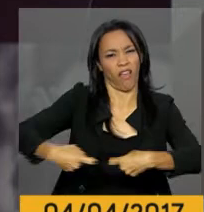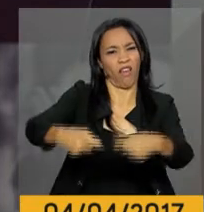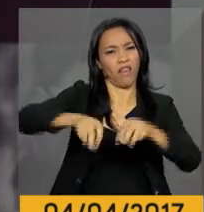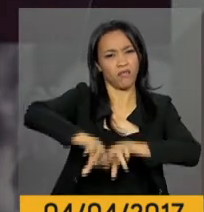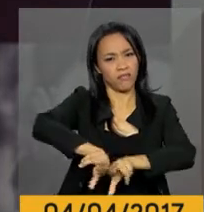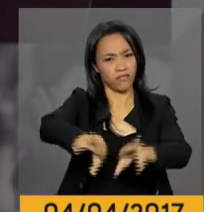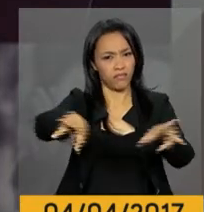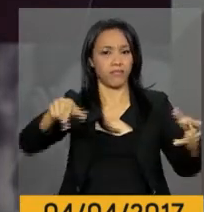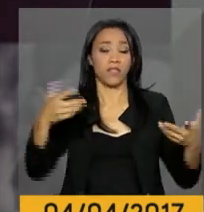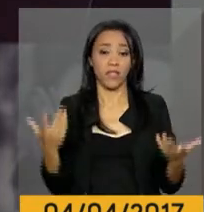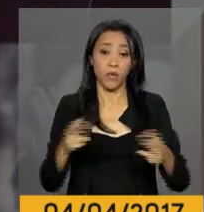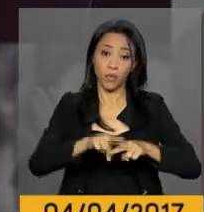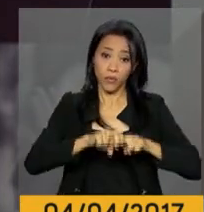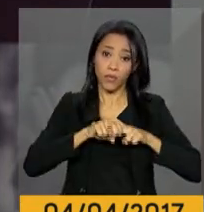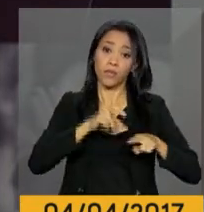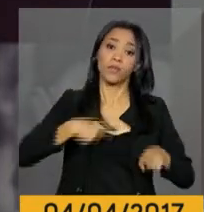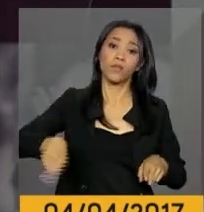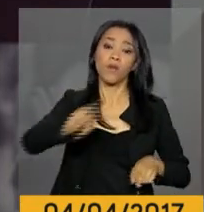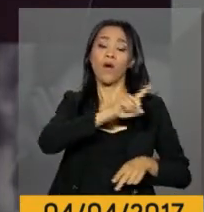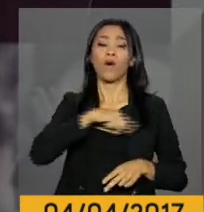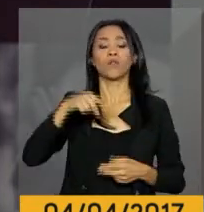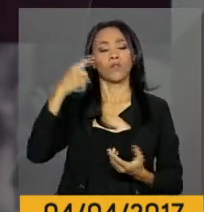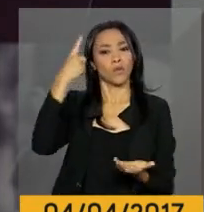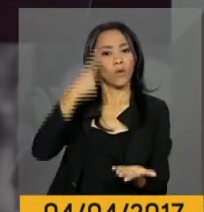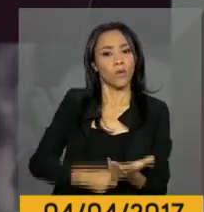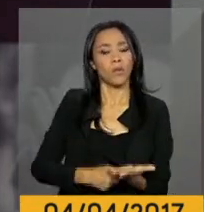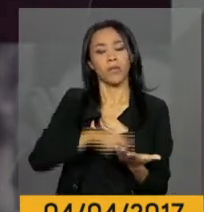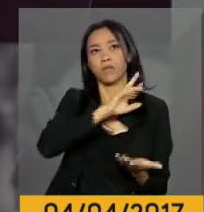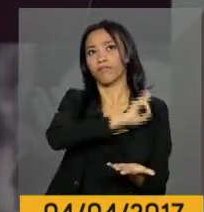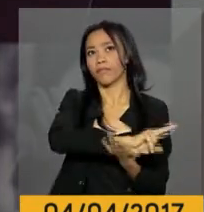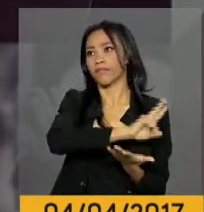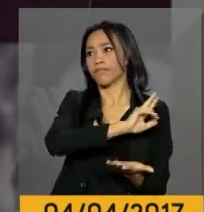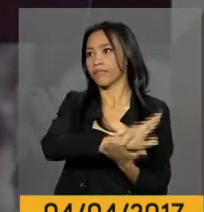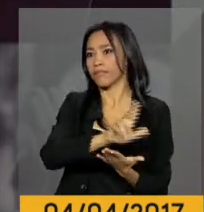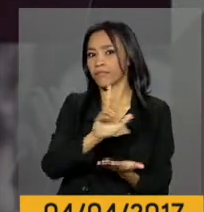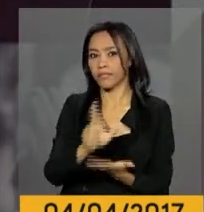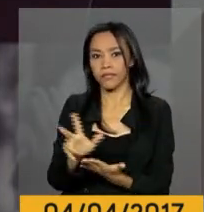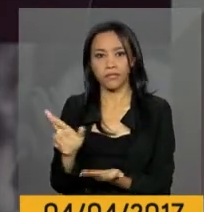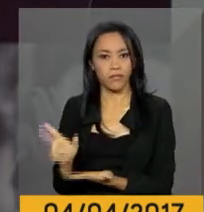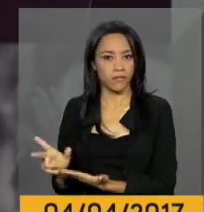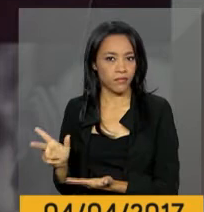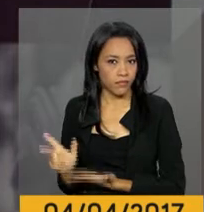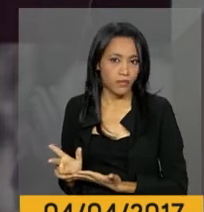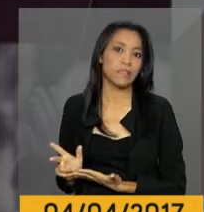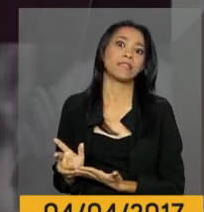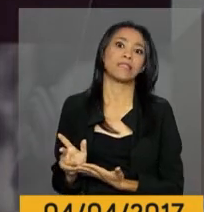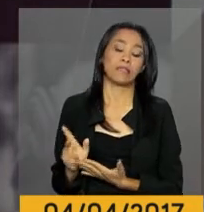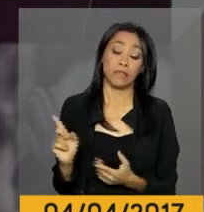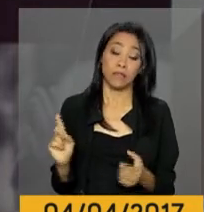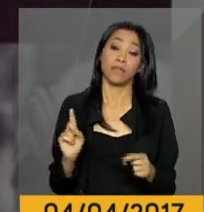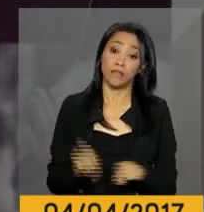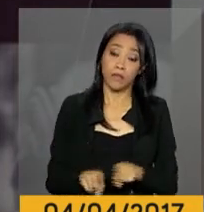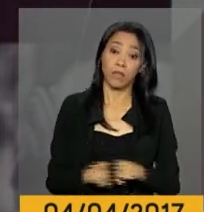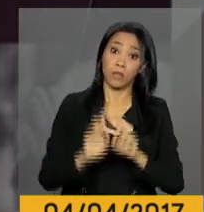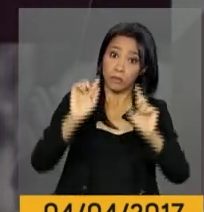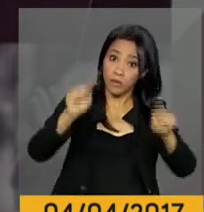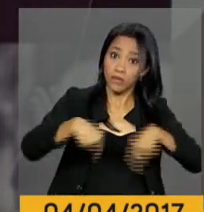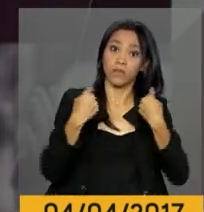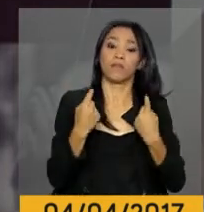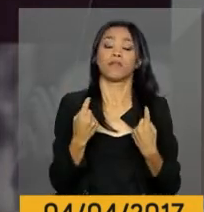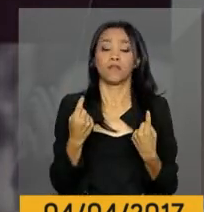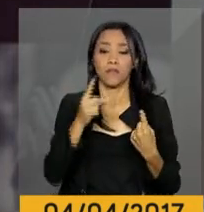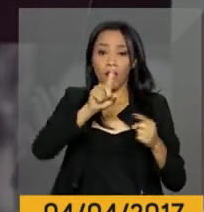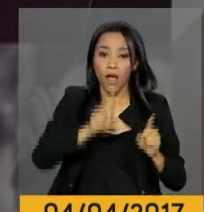responsabilidades, por isso mesmo, são múltiplas, porque múltiplos são os desafios, porque